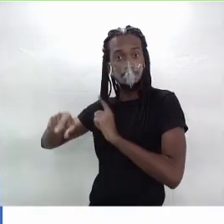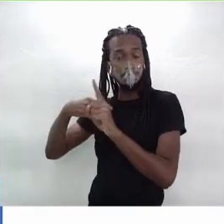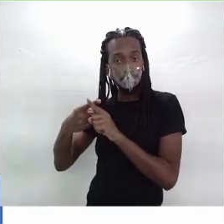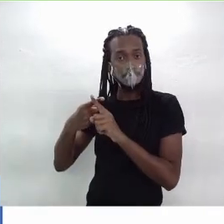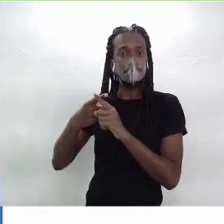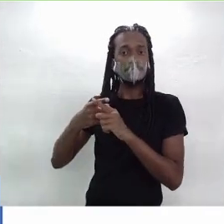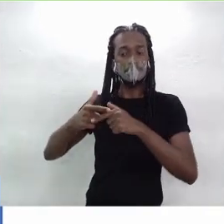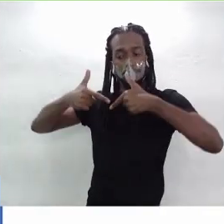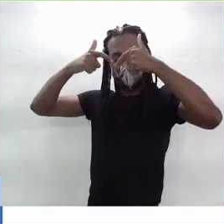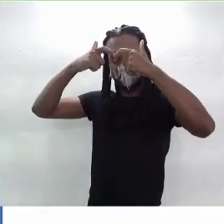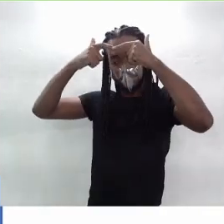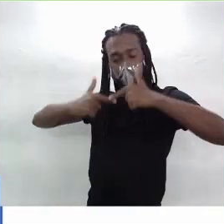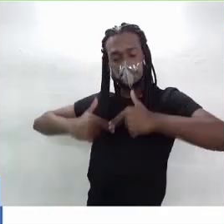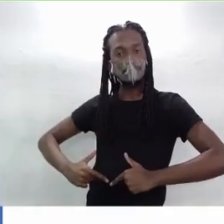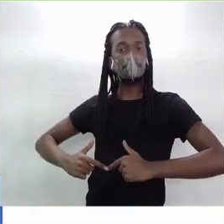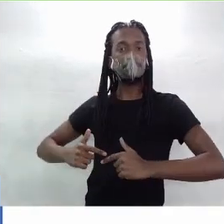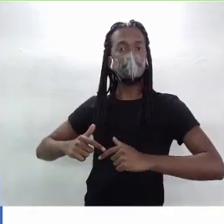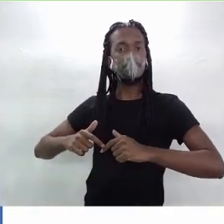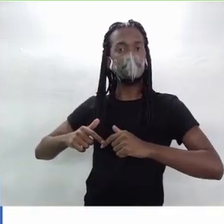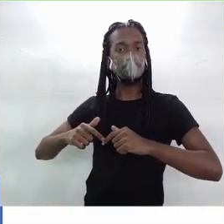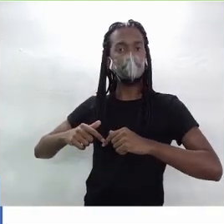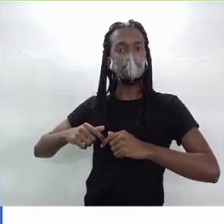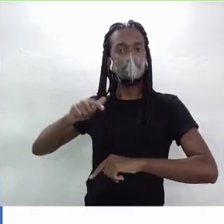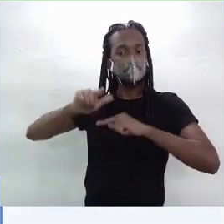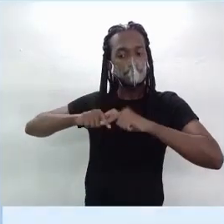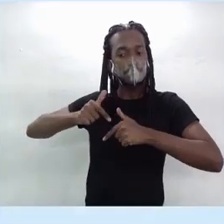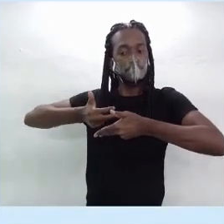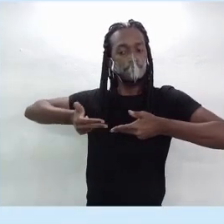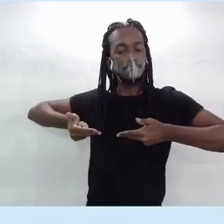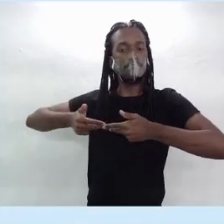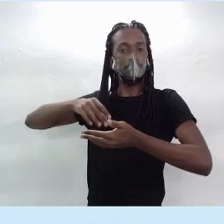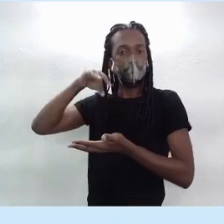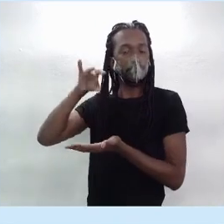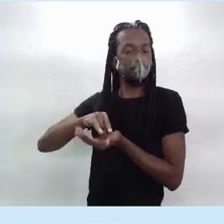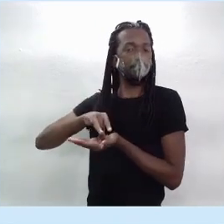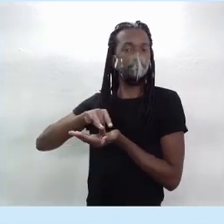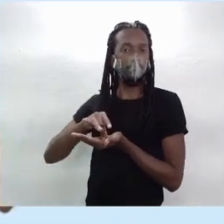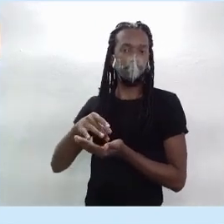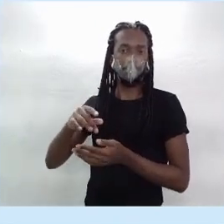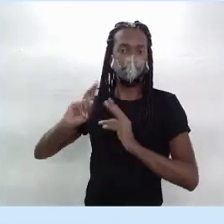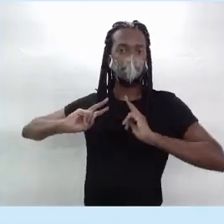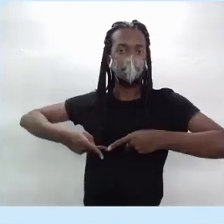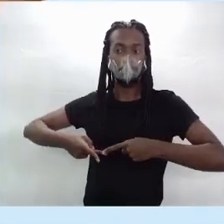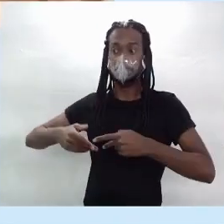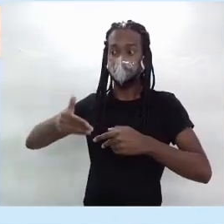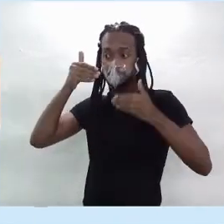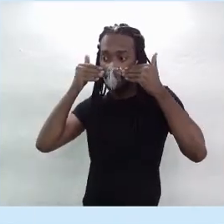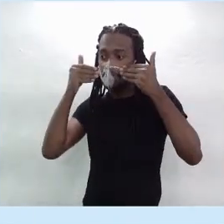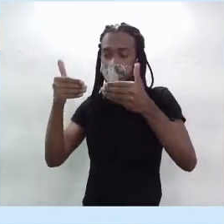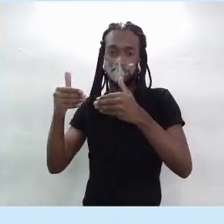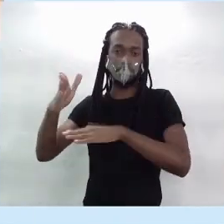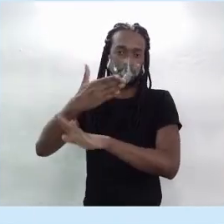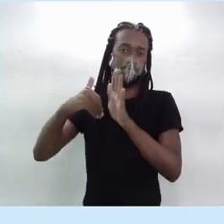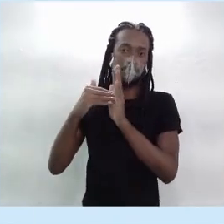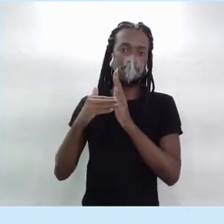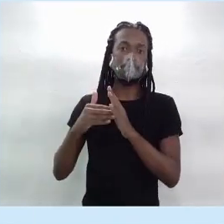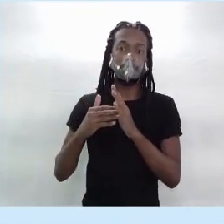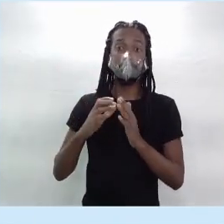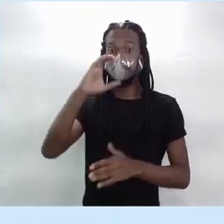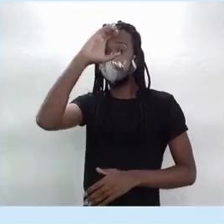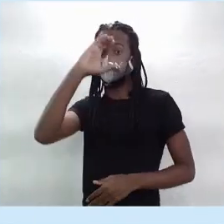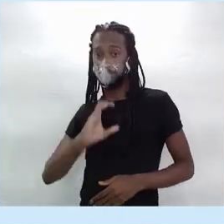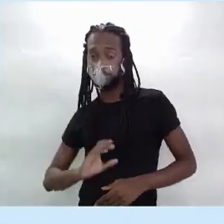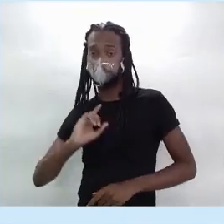de quaisquer outras exigências. Cortando para mim, vejam só, cidadania e